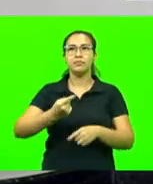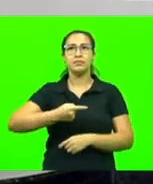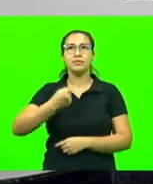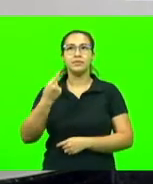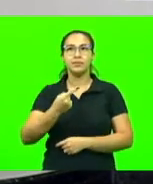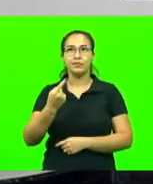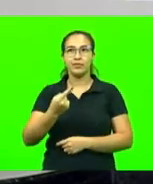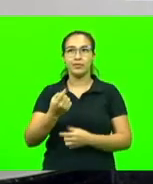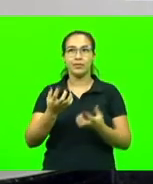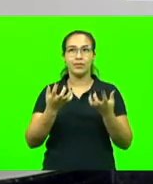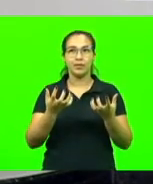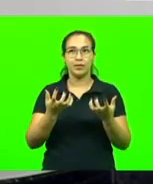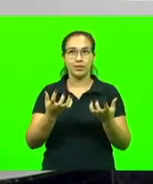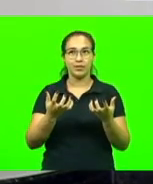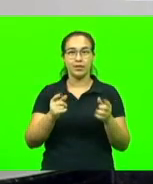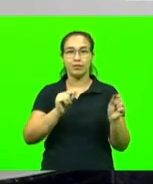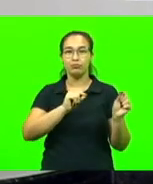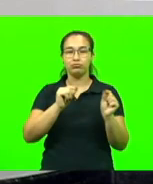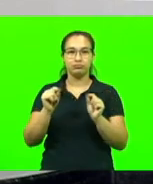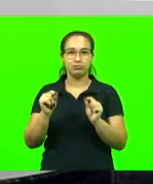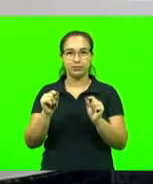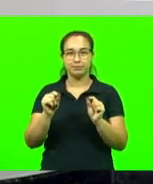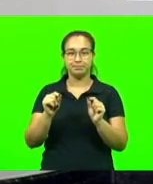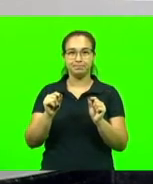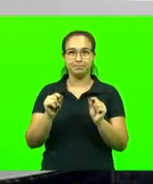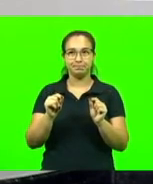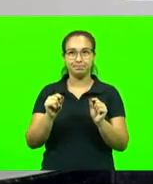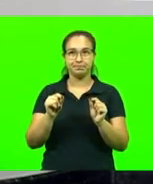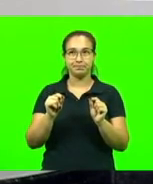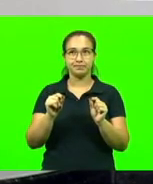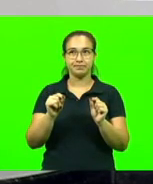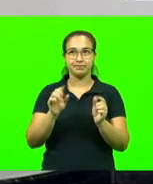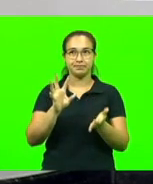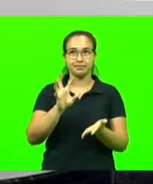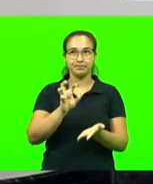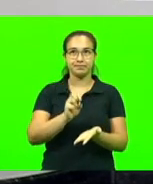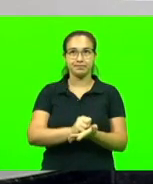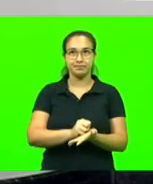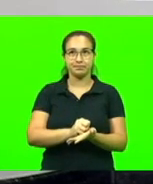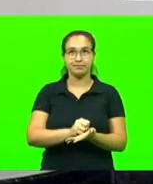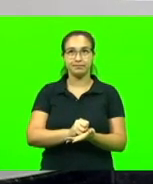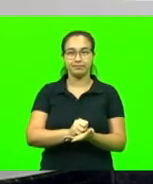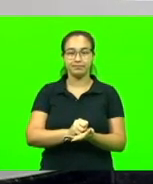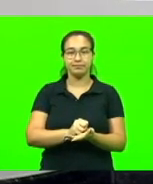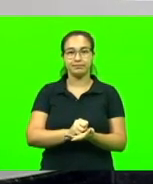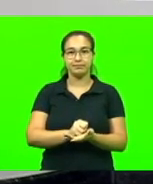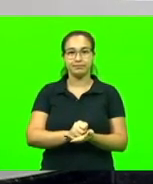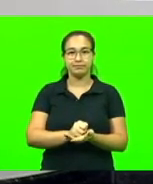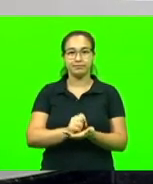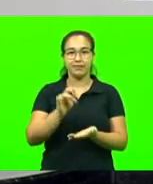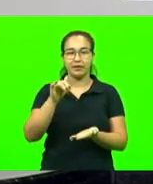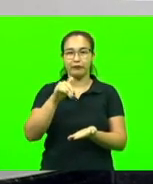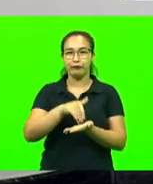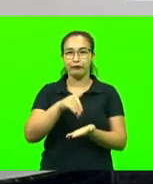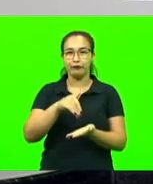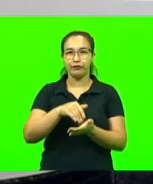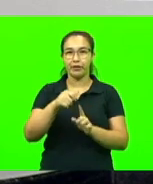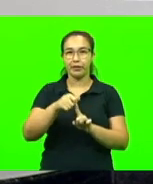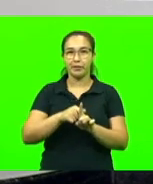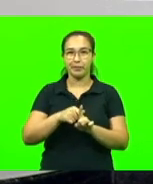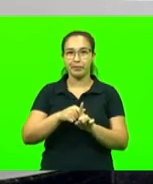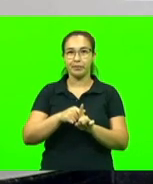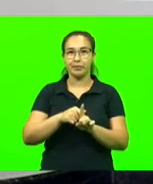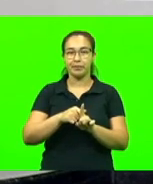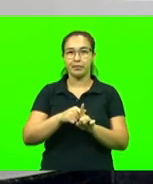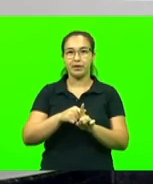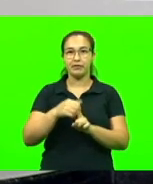é o meu pronunciamento primeiro do ano, quero deixar aqui, ainda que já estejamos na finalização do mês de março, praticamente, né,